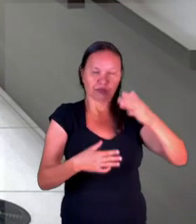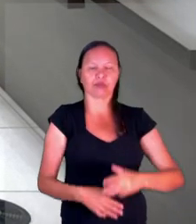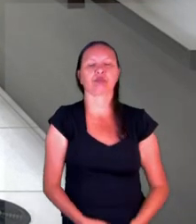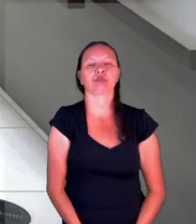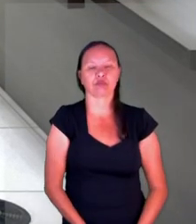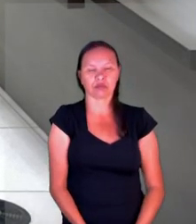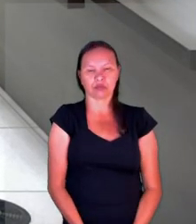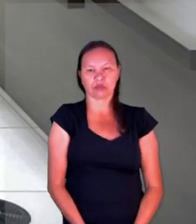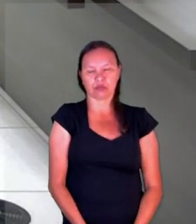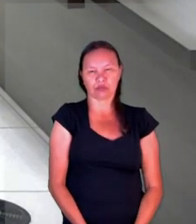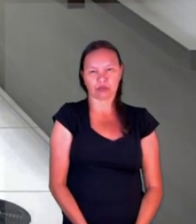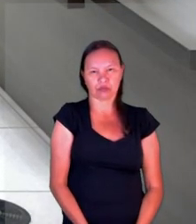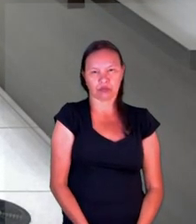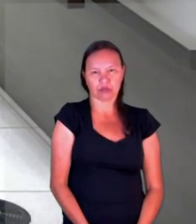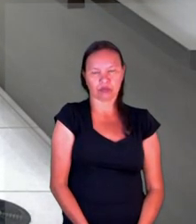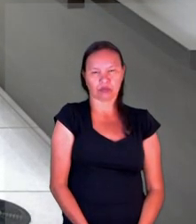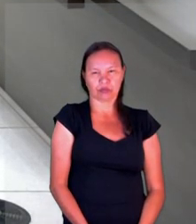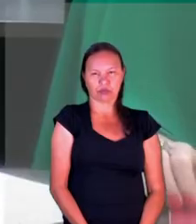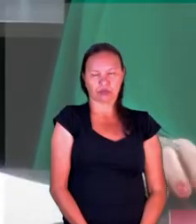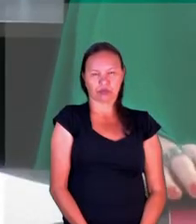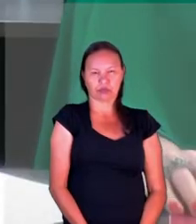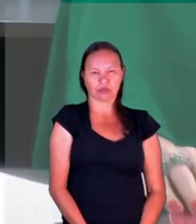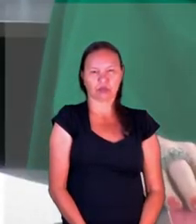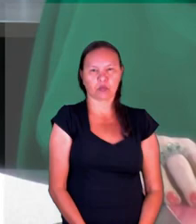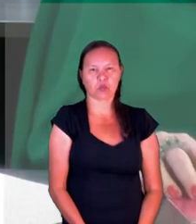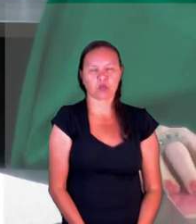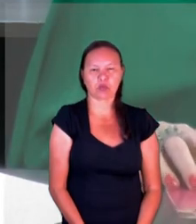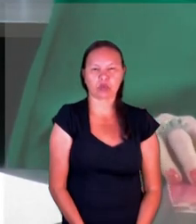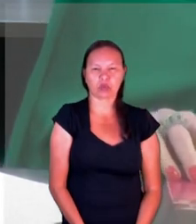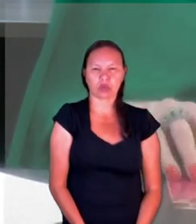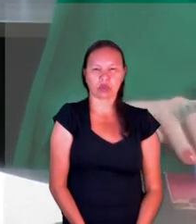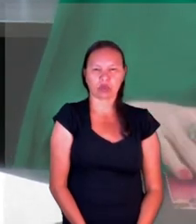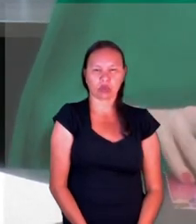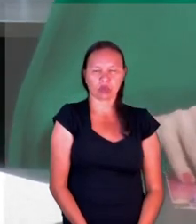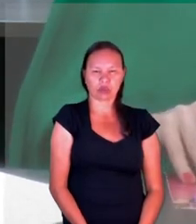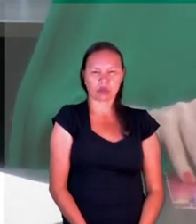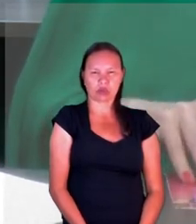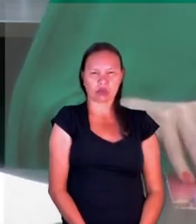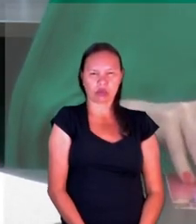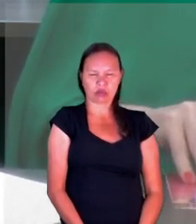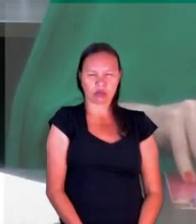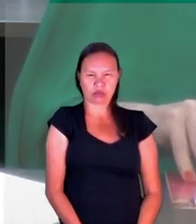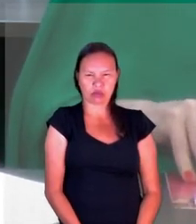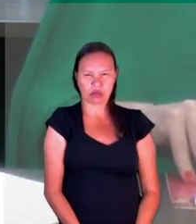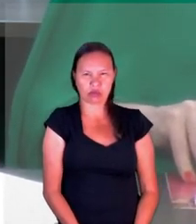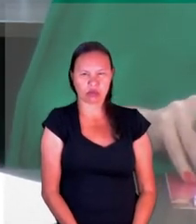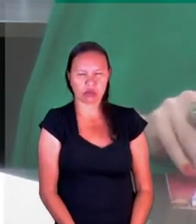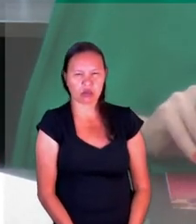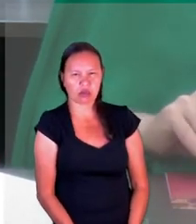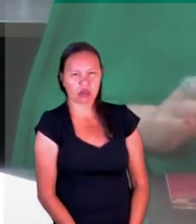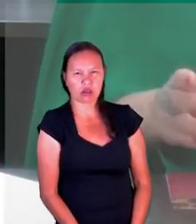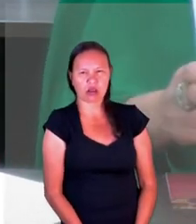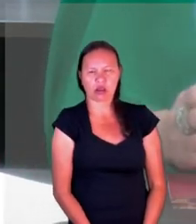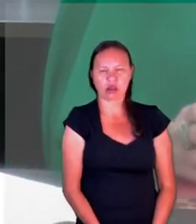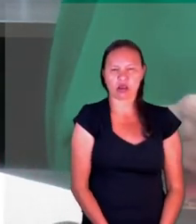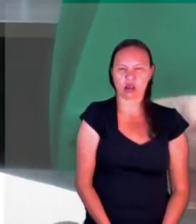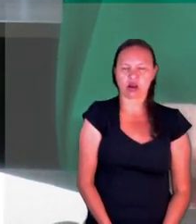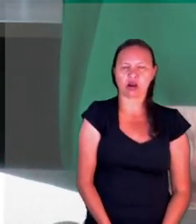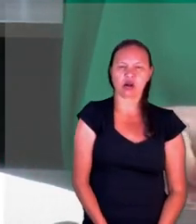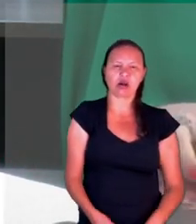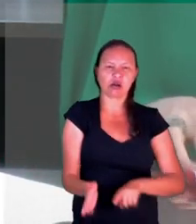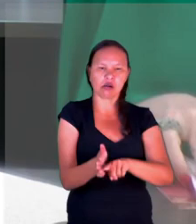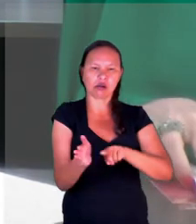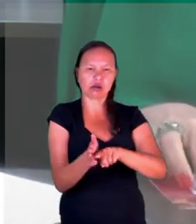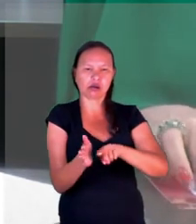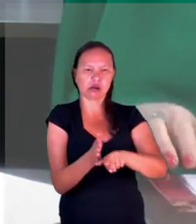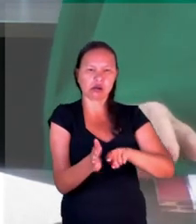eh a dinâmica vai ser a mesma da manhã então a gente fazer fazer um bloco com as perguntas depois a gente eh passa para as pessoas